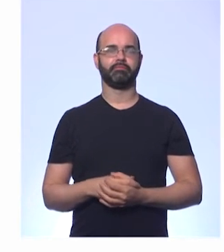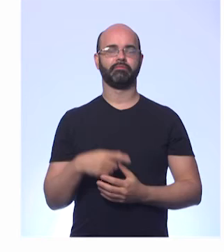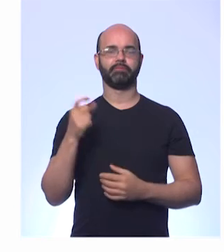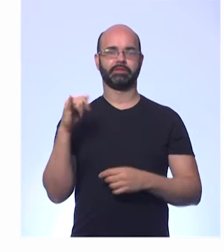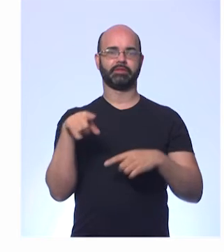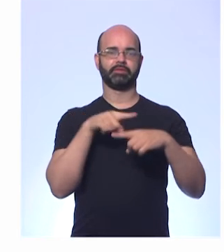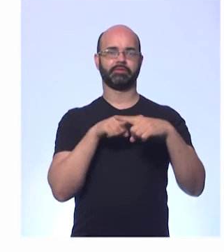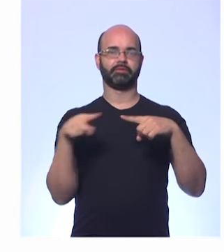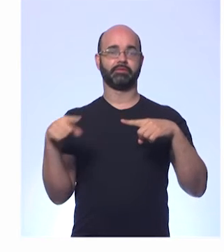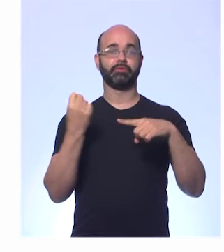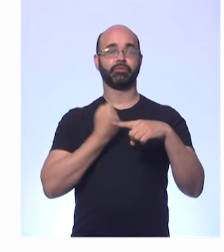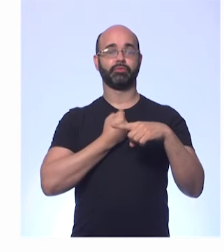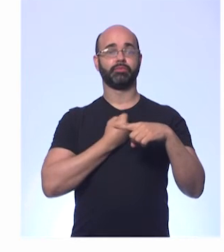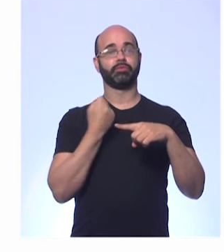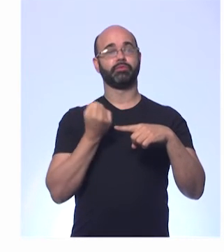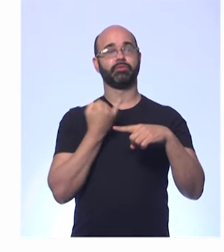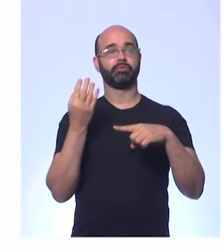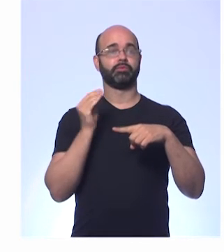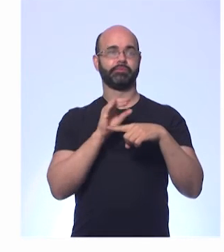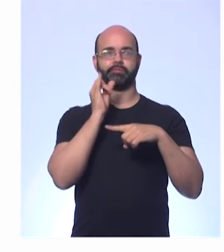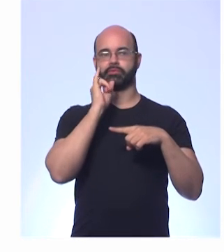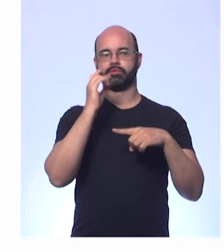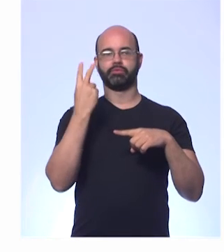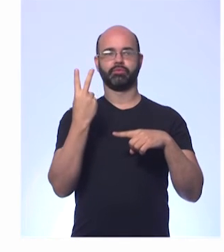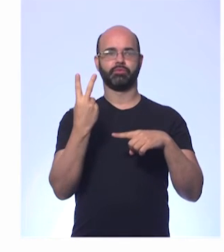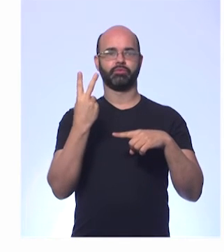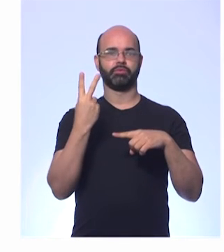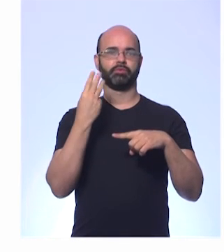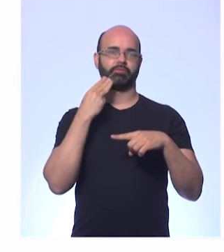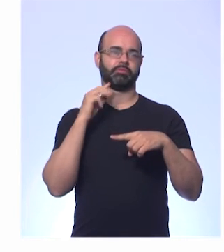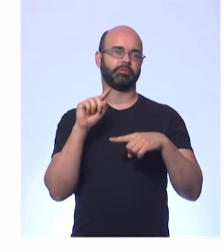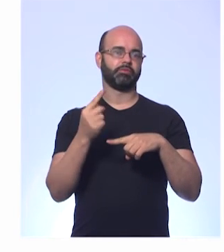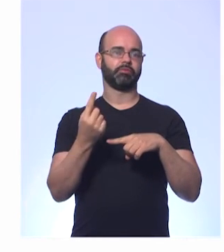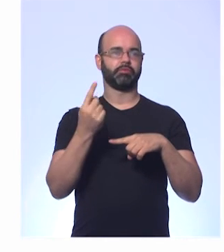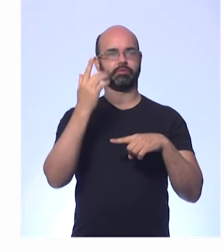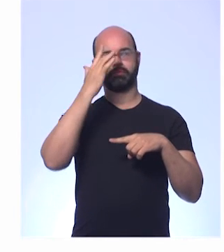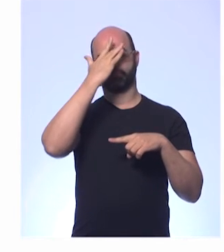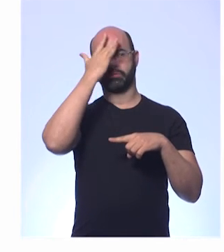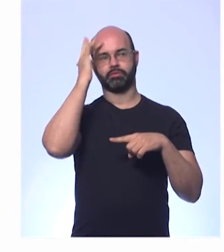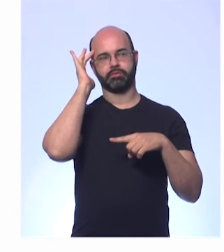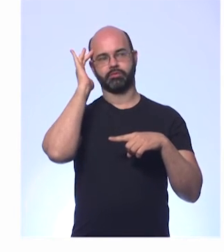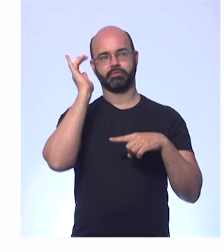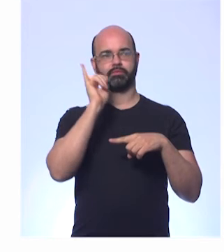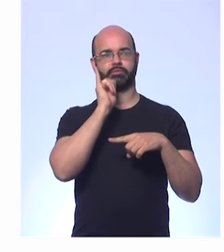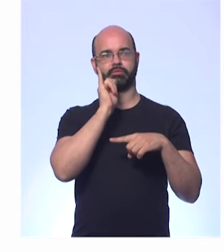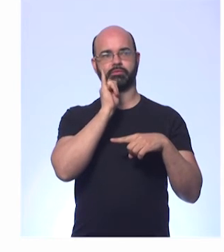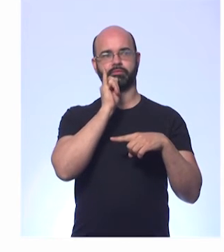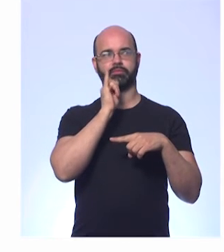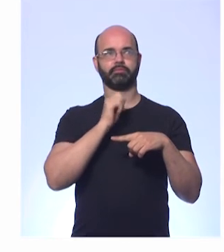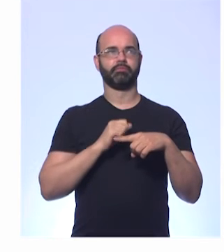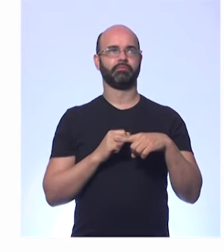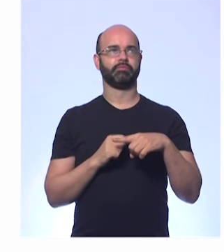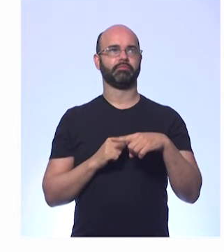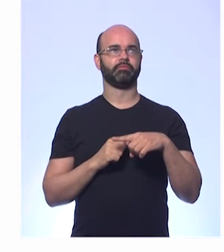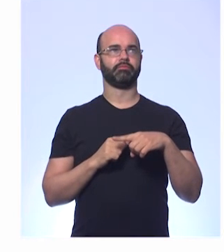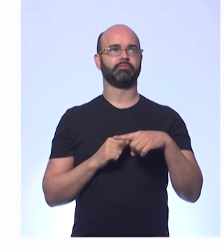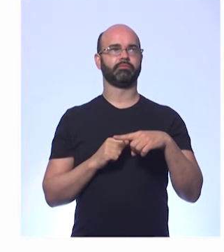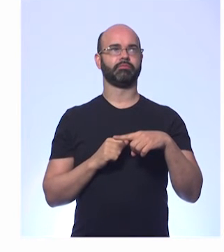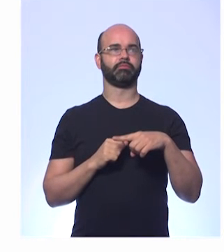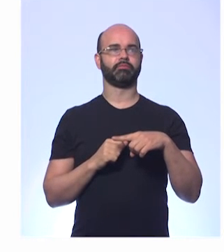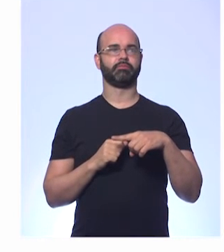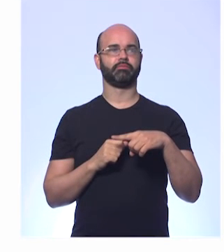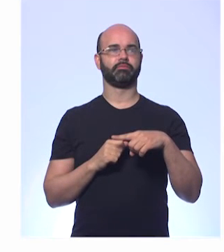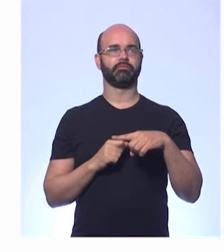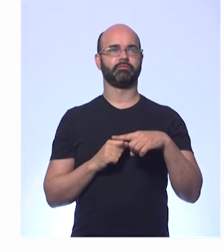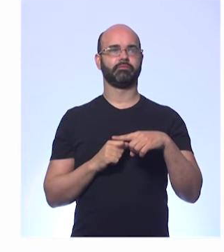número, por exemplo, a gente tem 2 milhões de habitantes, né? 2 milhões, vou escrever bilhões